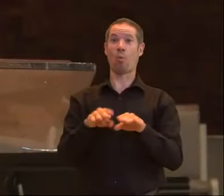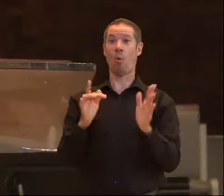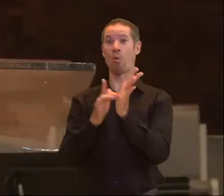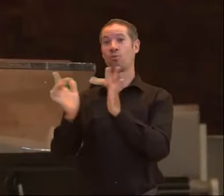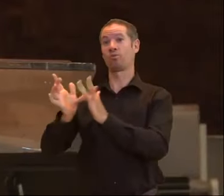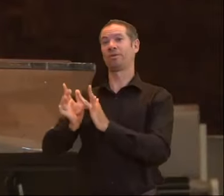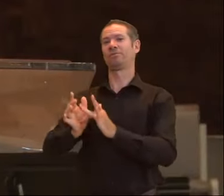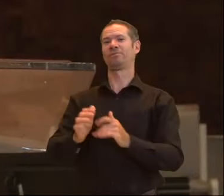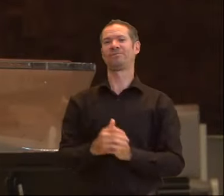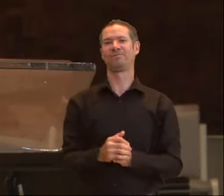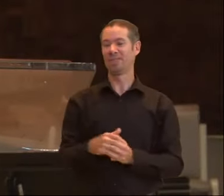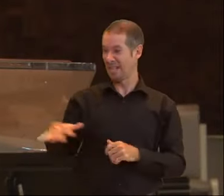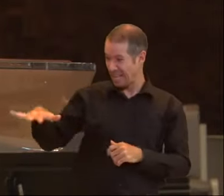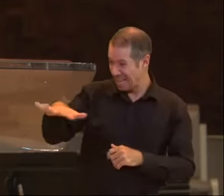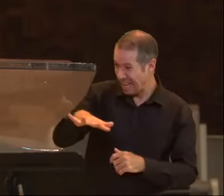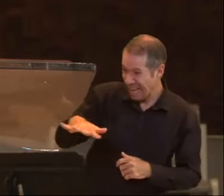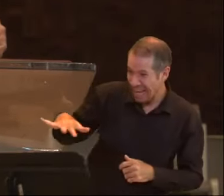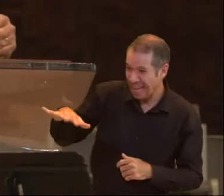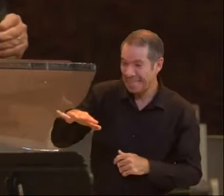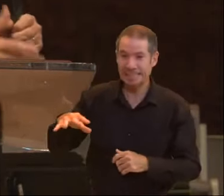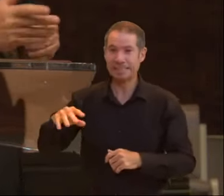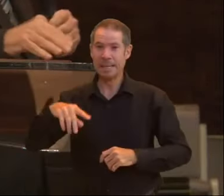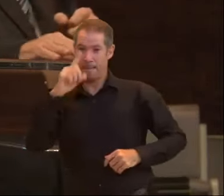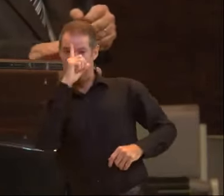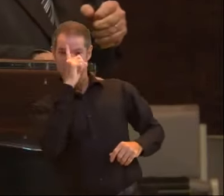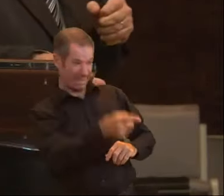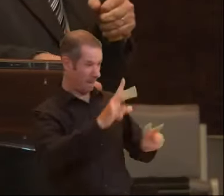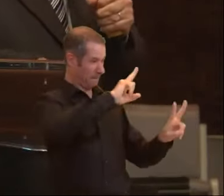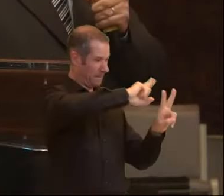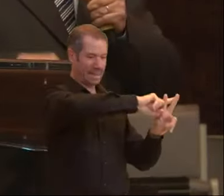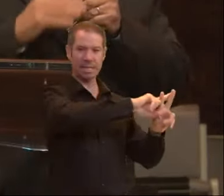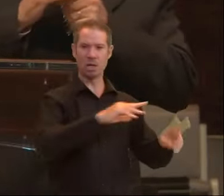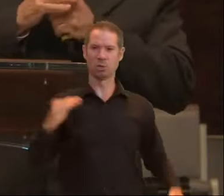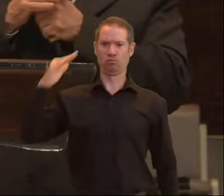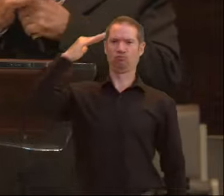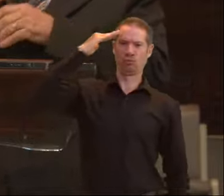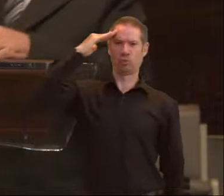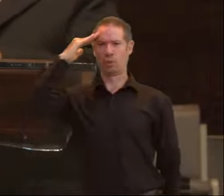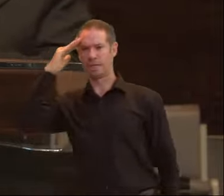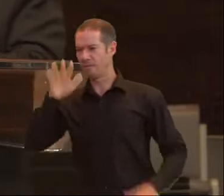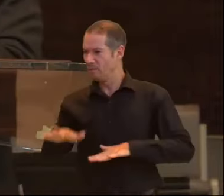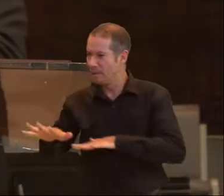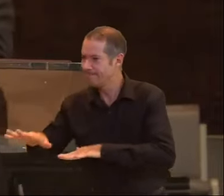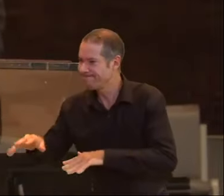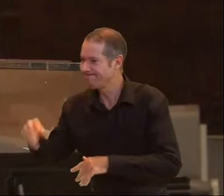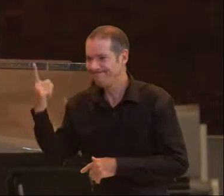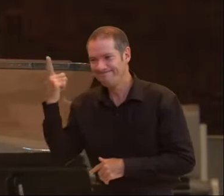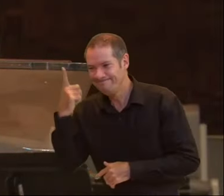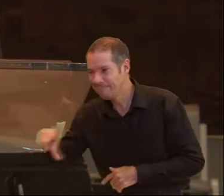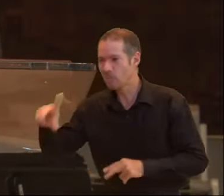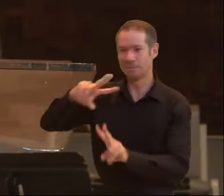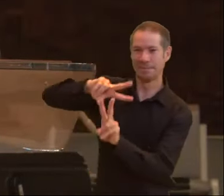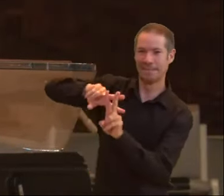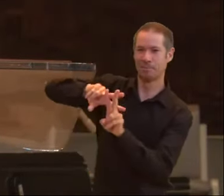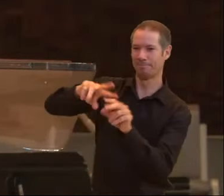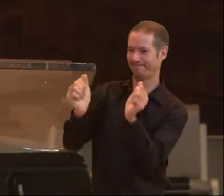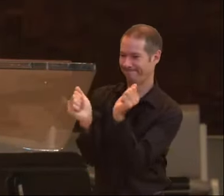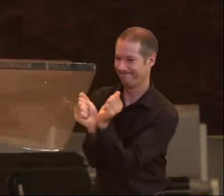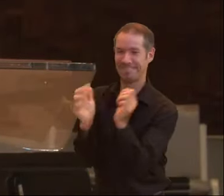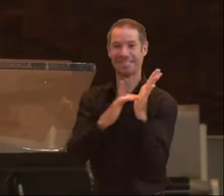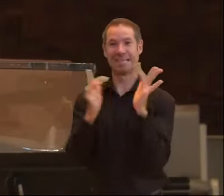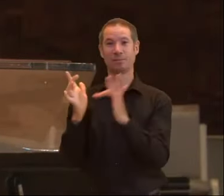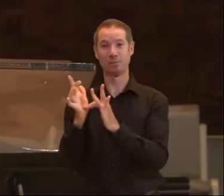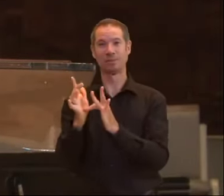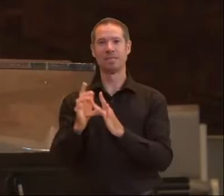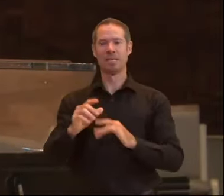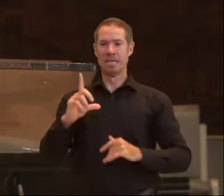falava. Eles mandaram prender a Jesus e aqueles soldados vieram e disseram: olha, não deu para prender. Ele